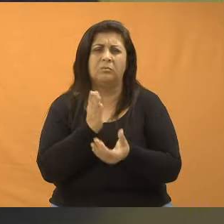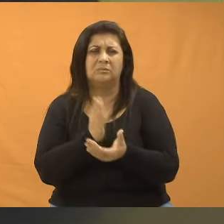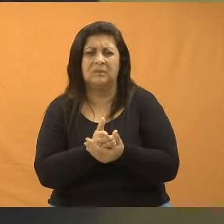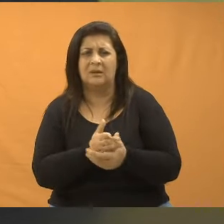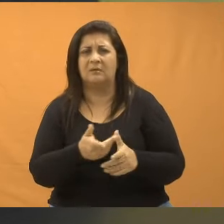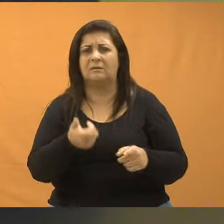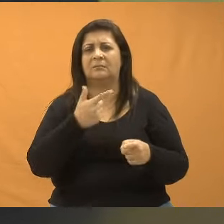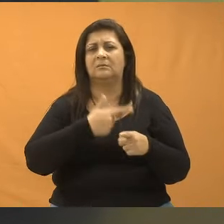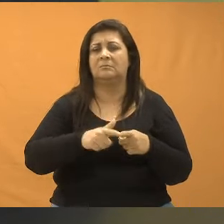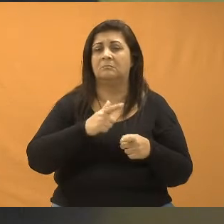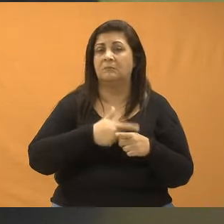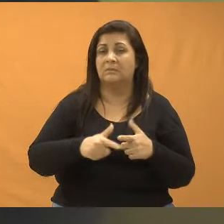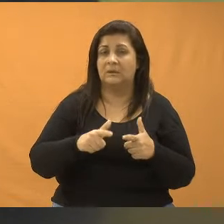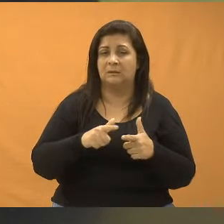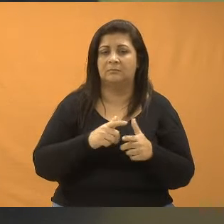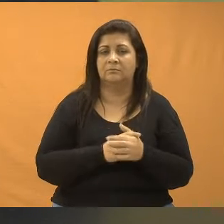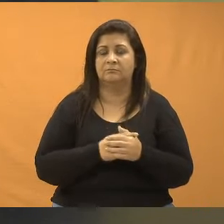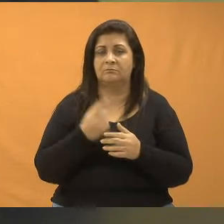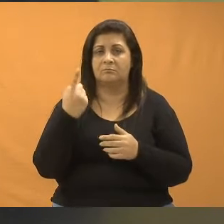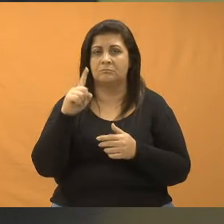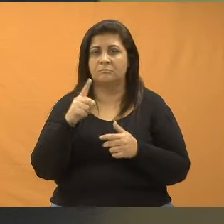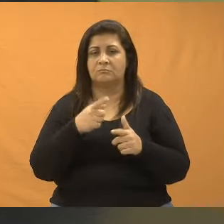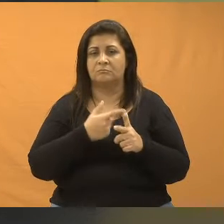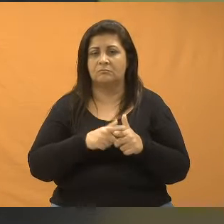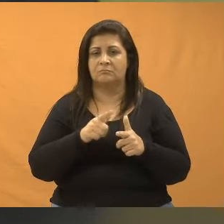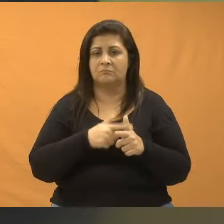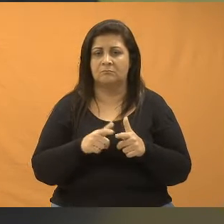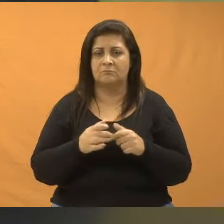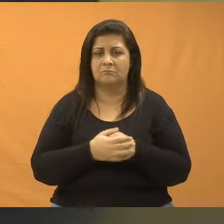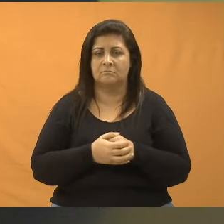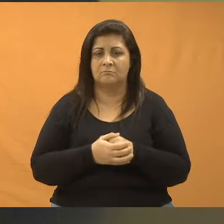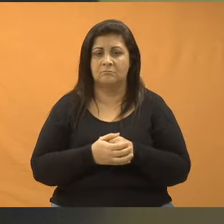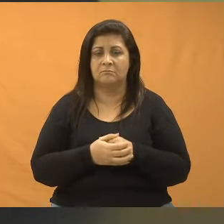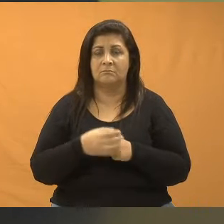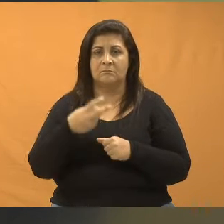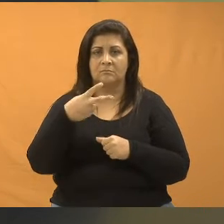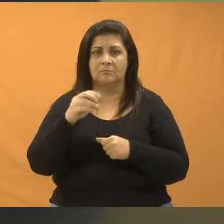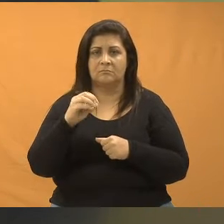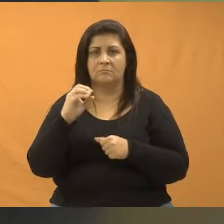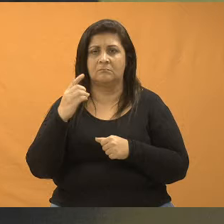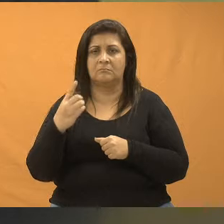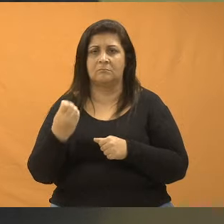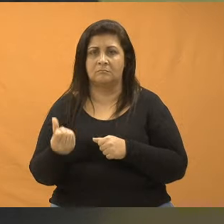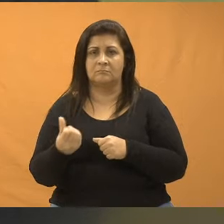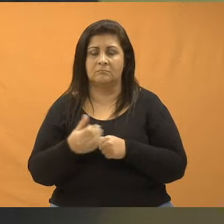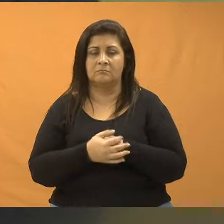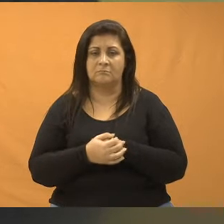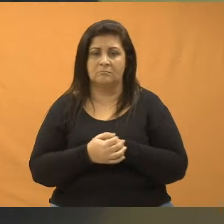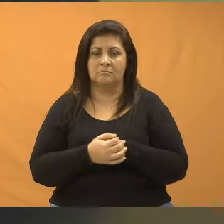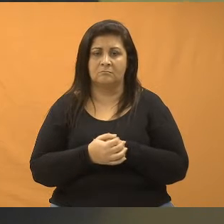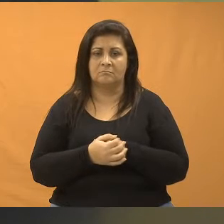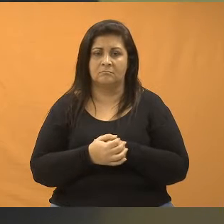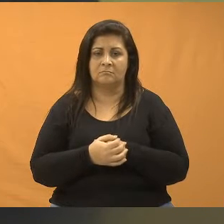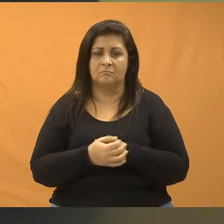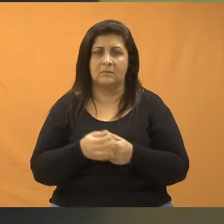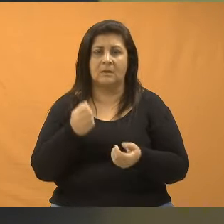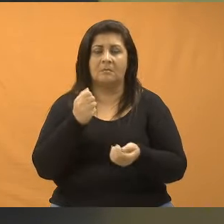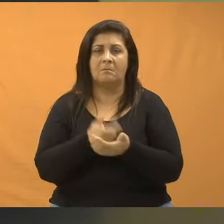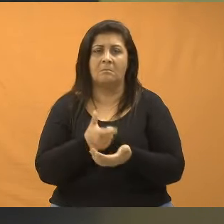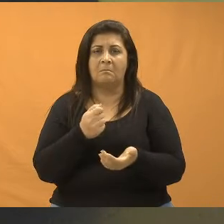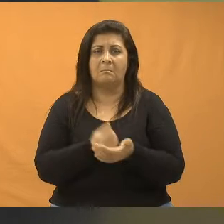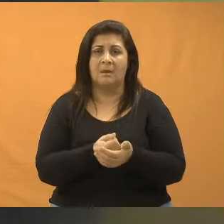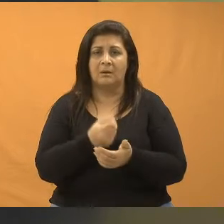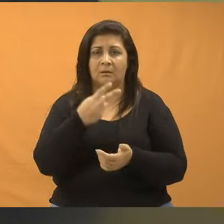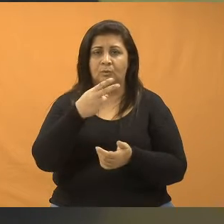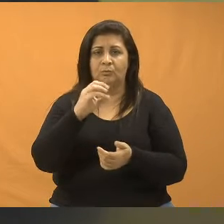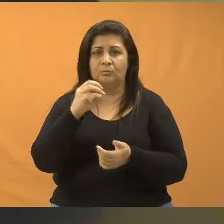foram feitos. O último empréstimo foi feito em 2016 de 10 milhões de reais. Hoje a Santa Casa paga 200 mil reais por mês de empréstimo